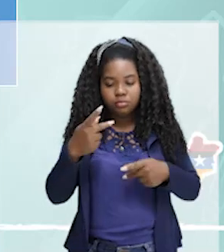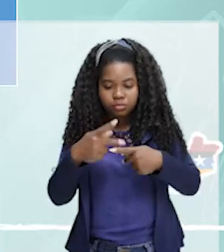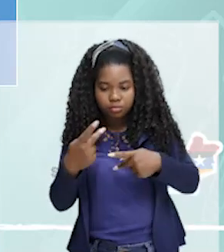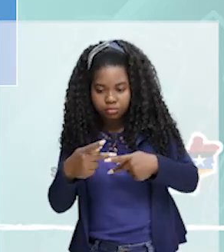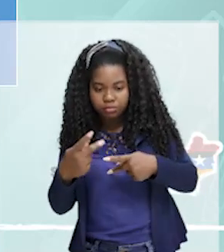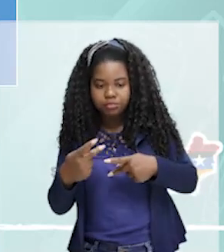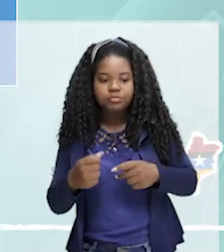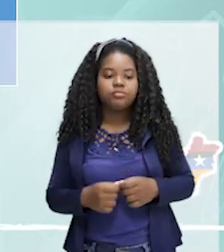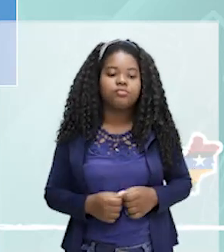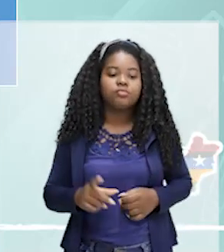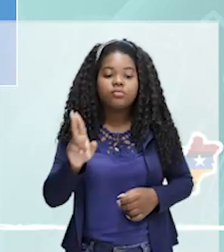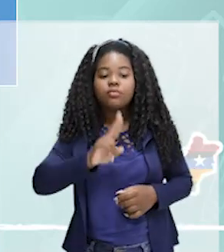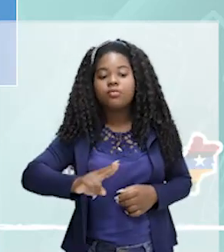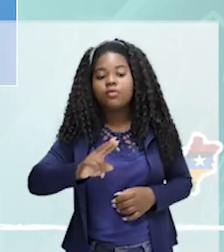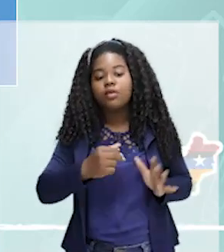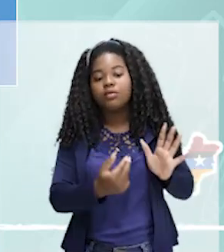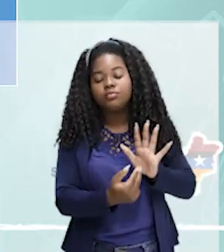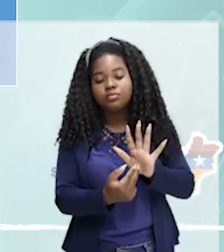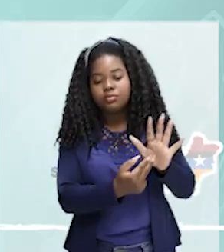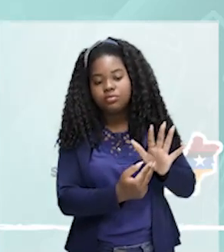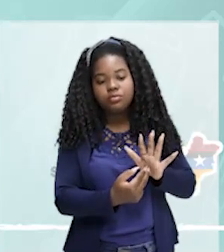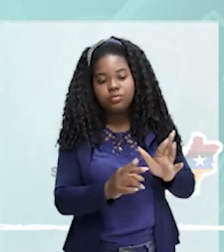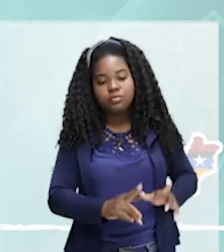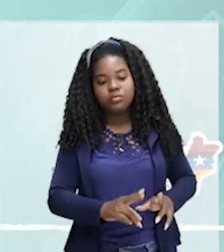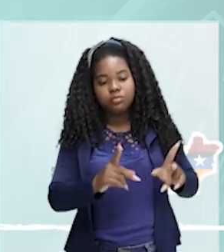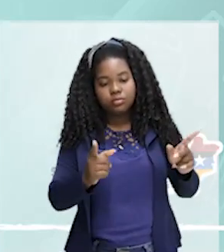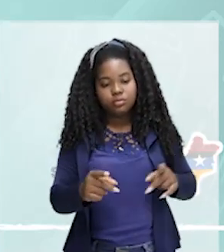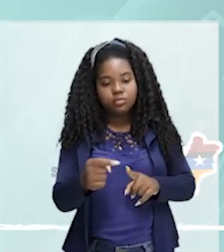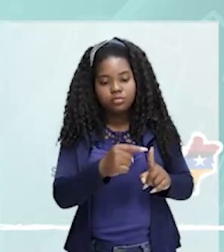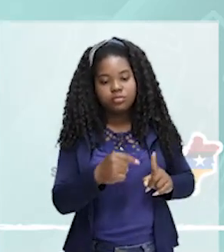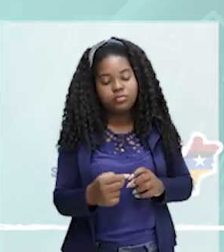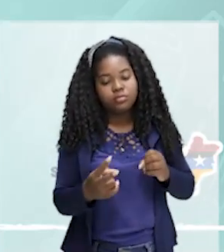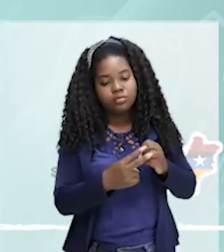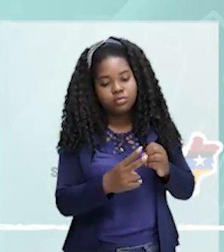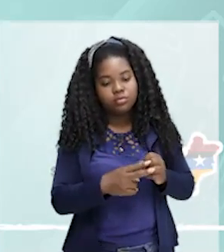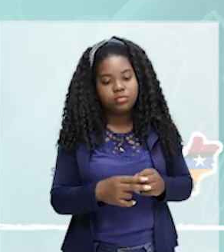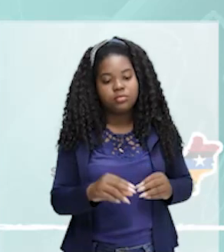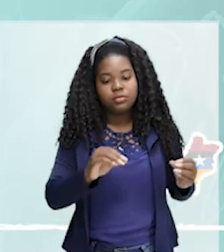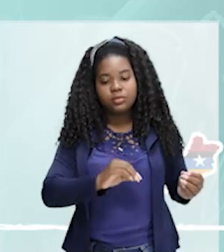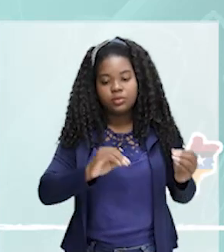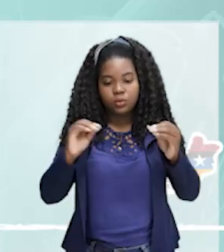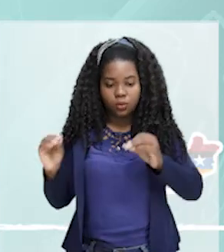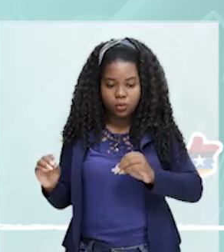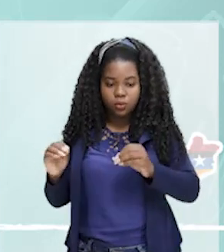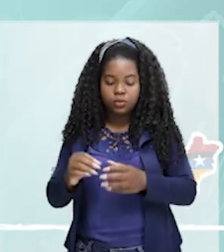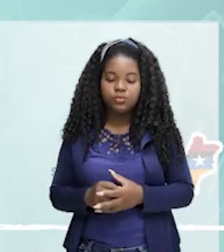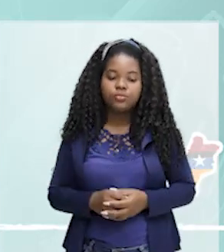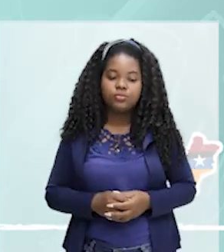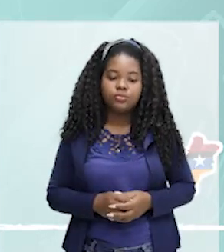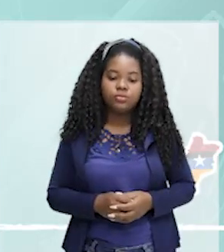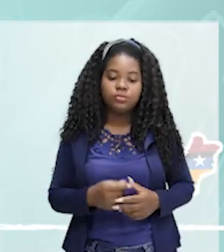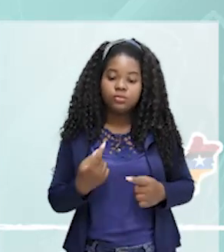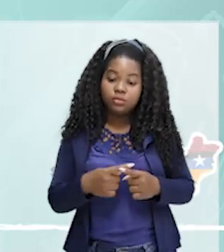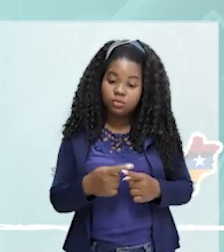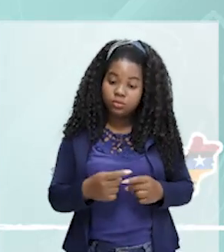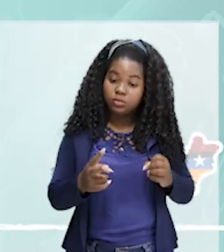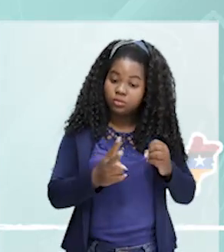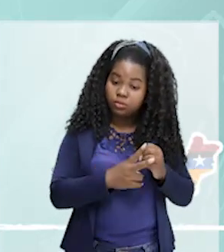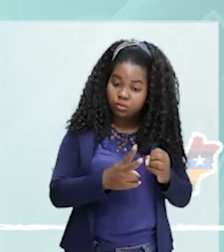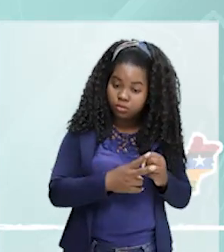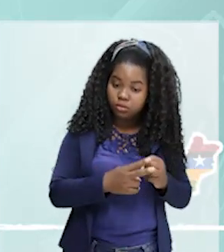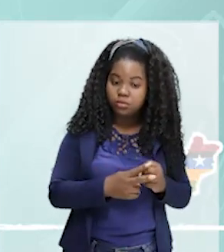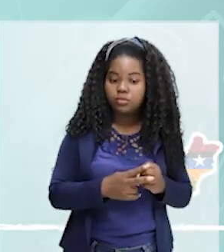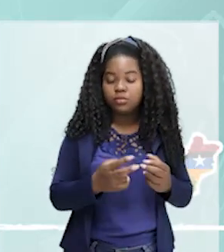são utilizações e representações de diferentes tipos de verbo. E eu trago essa nomenclatura para vocês simplesmente porque os verbos formados